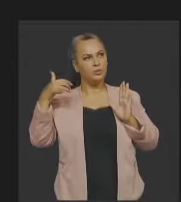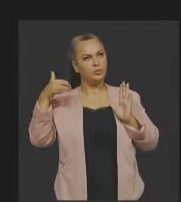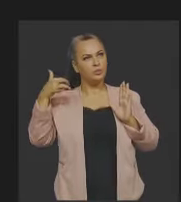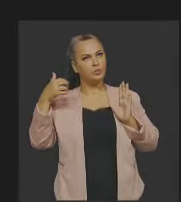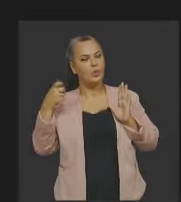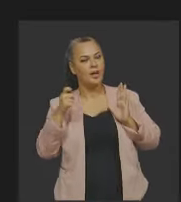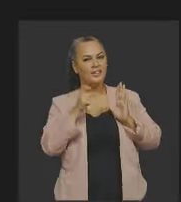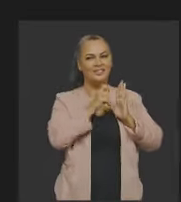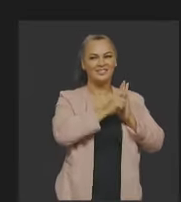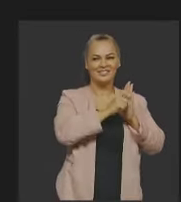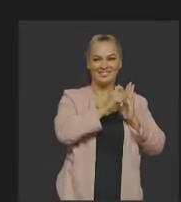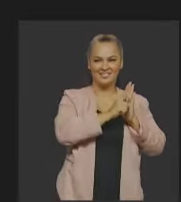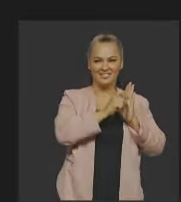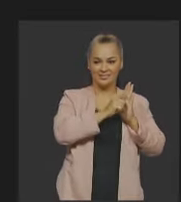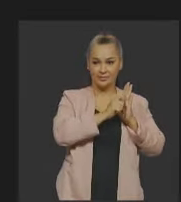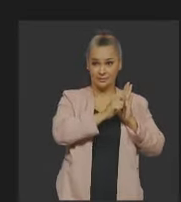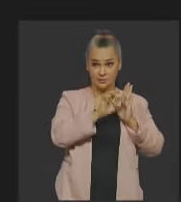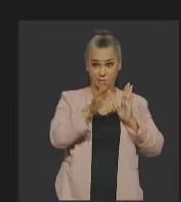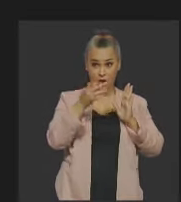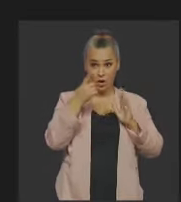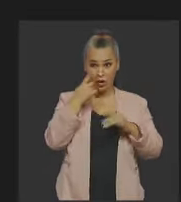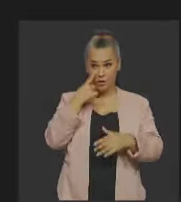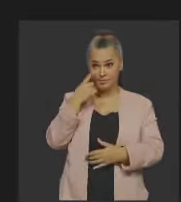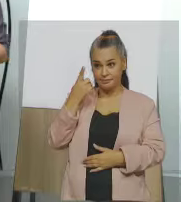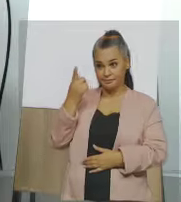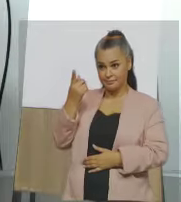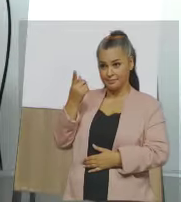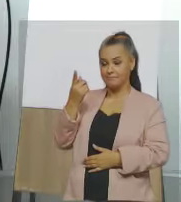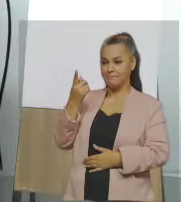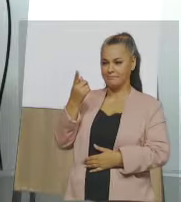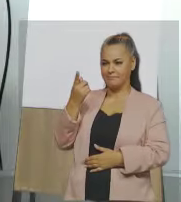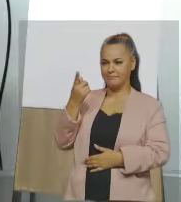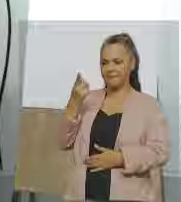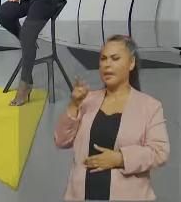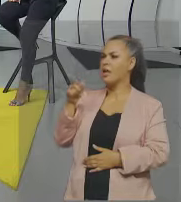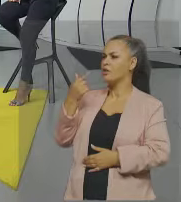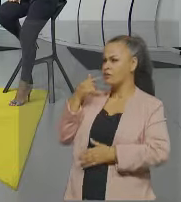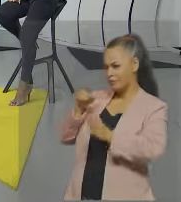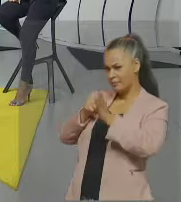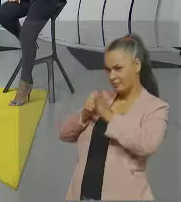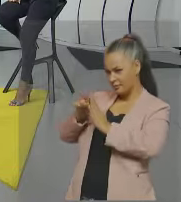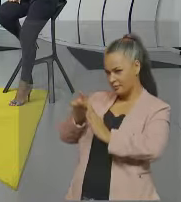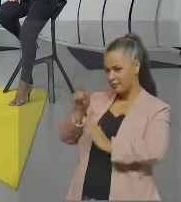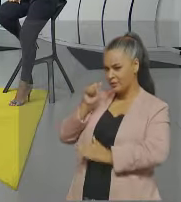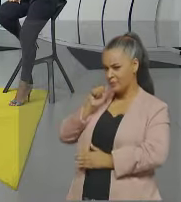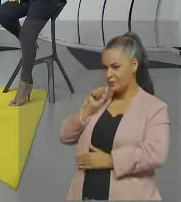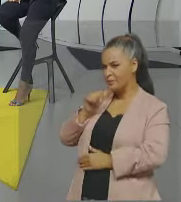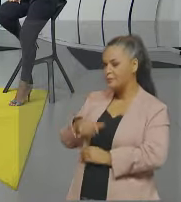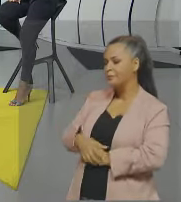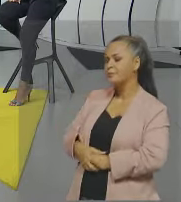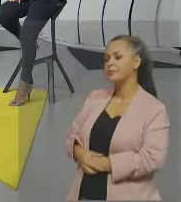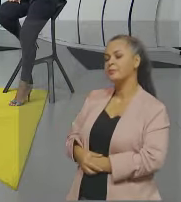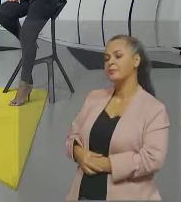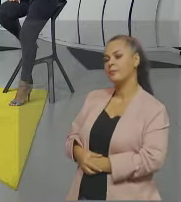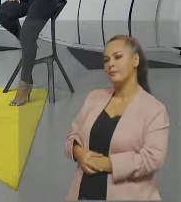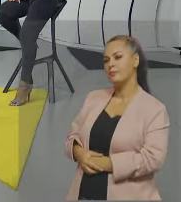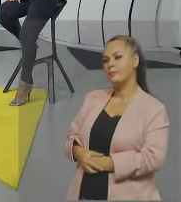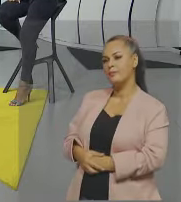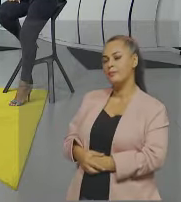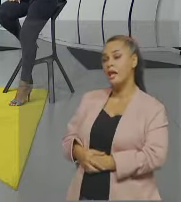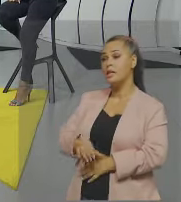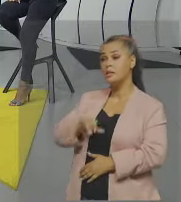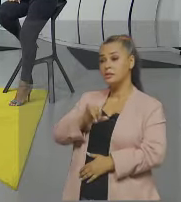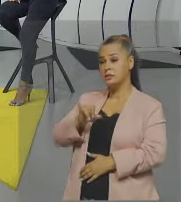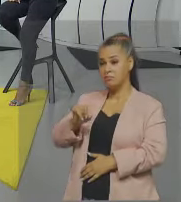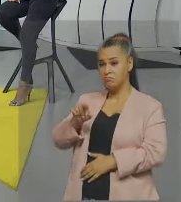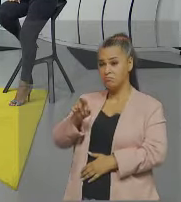entrevistadas. Olha aqui a gente tem uma pergunta, eu vou fazer essa pergunta para você, tá, Cláudia? Olha Sim. só. Se você